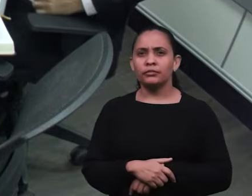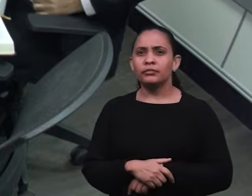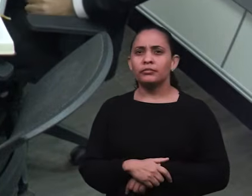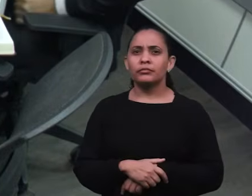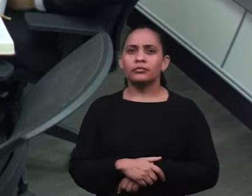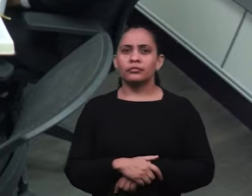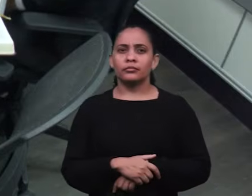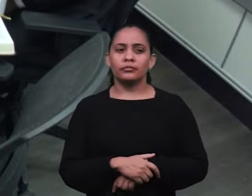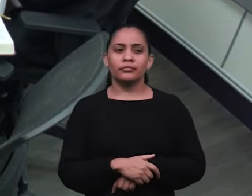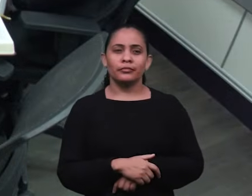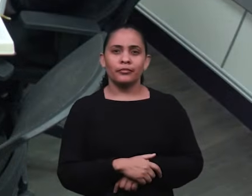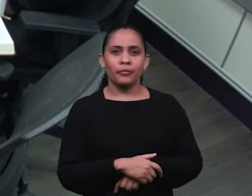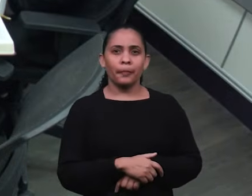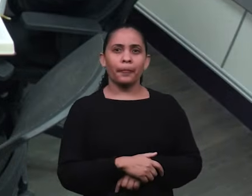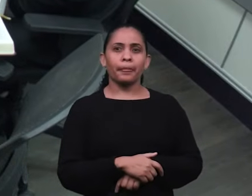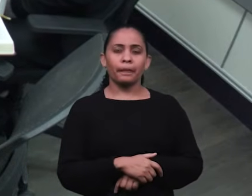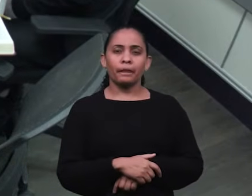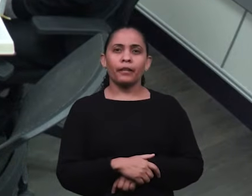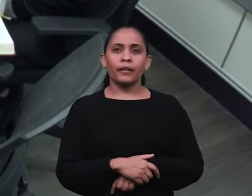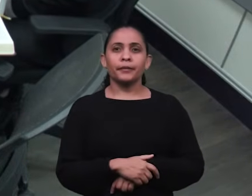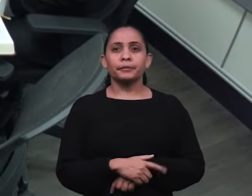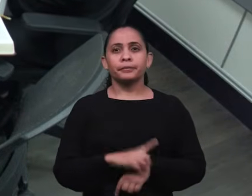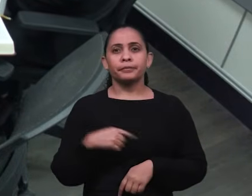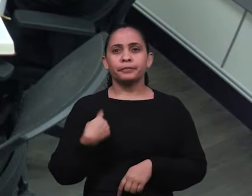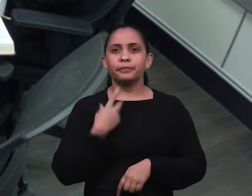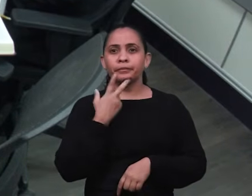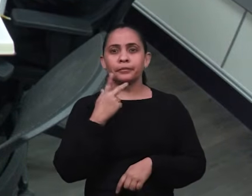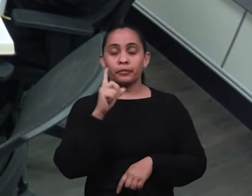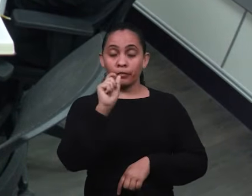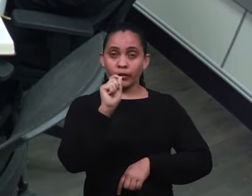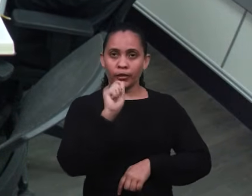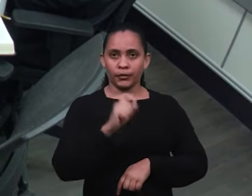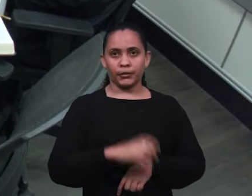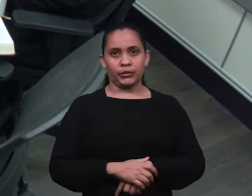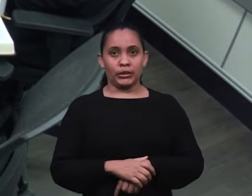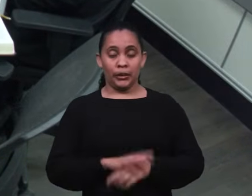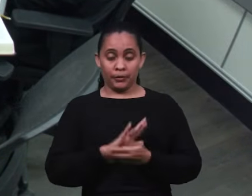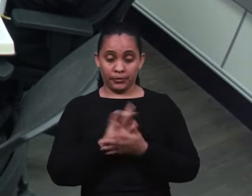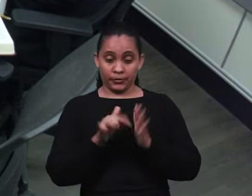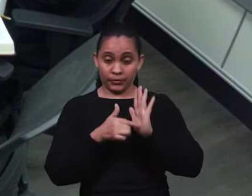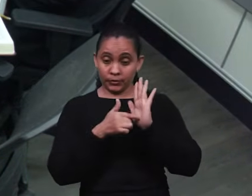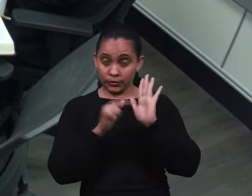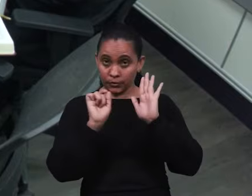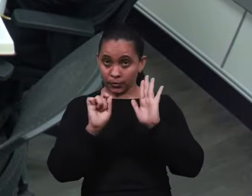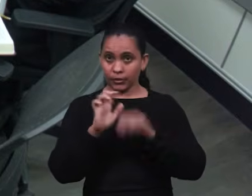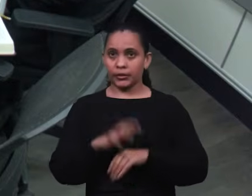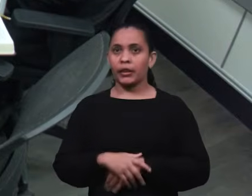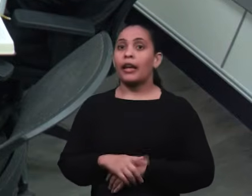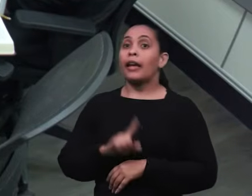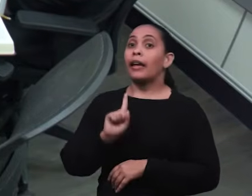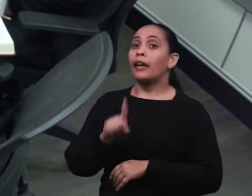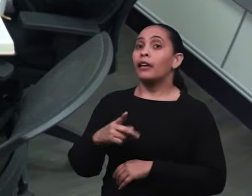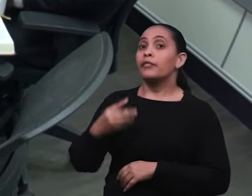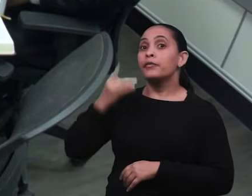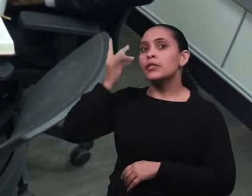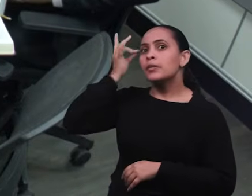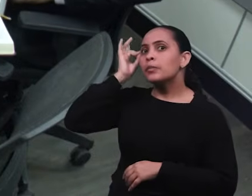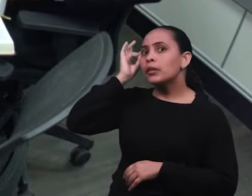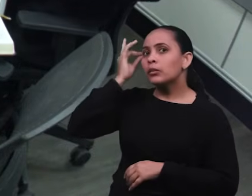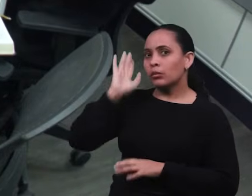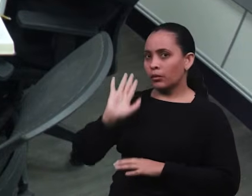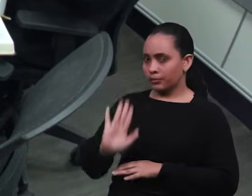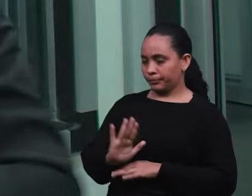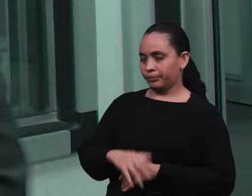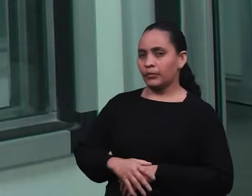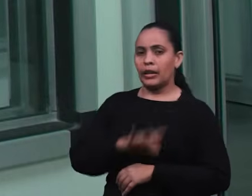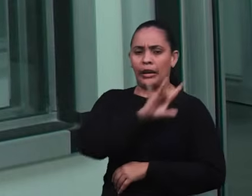O dízimo, Jorge, Vinícius, né? Podemos dizer aqui que é um princípio, vamos dizer, espiritual, que cada um tem